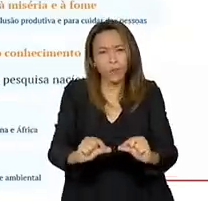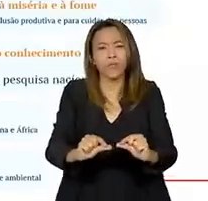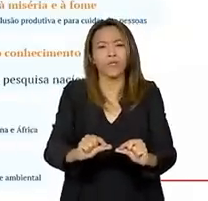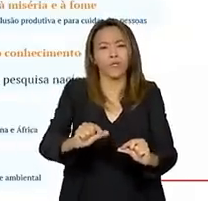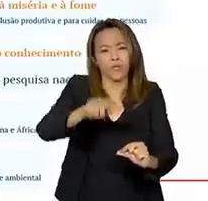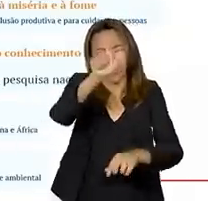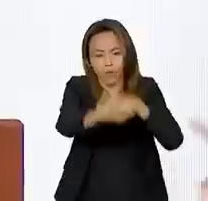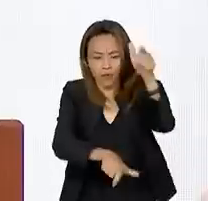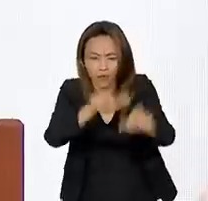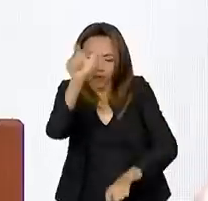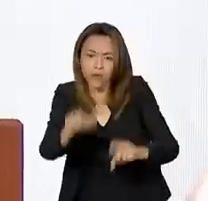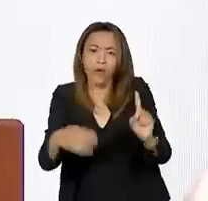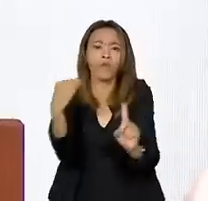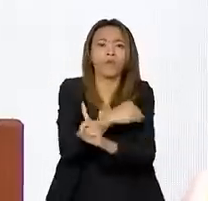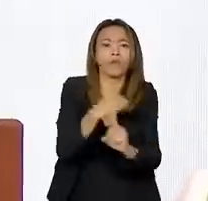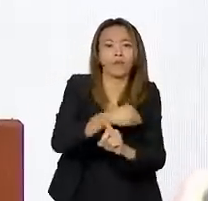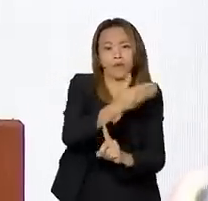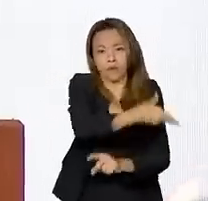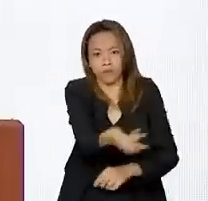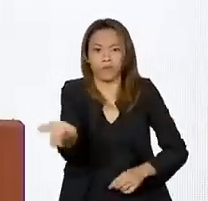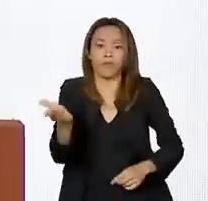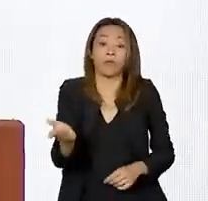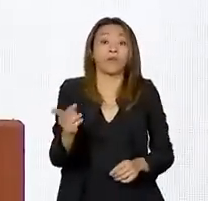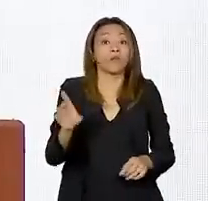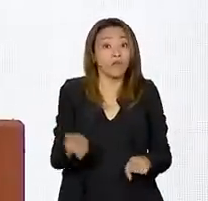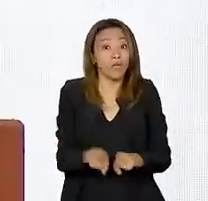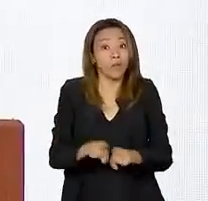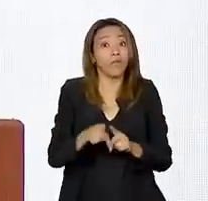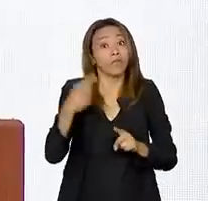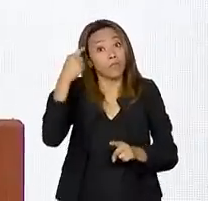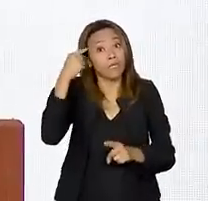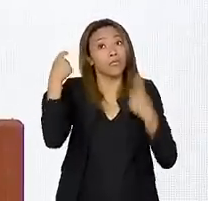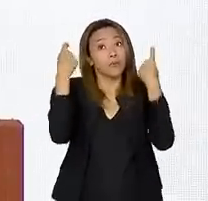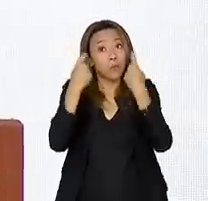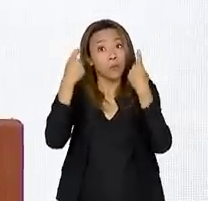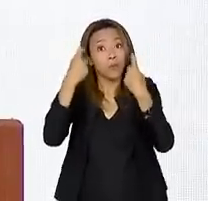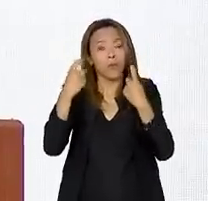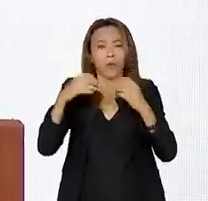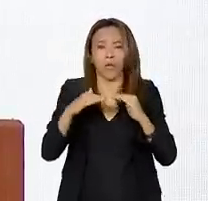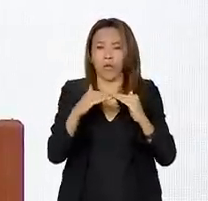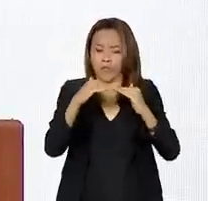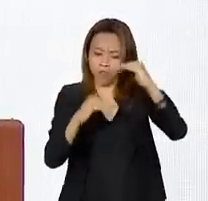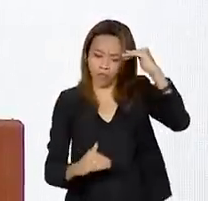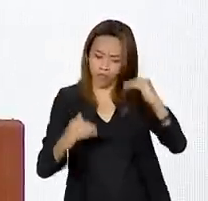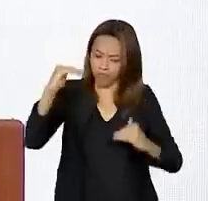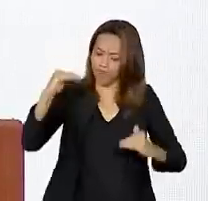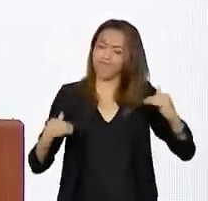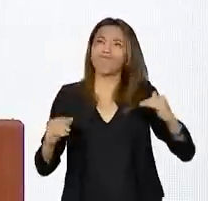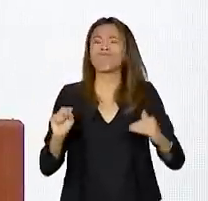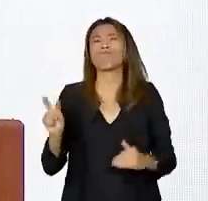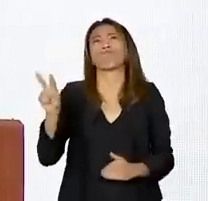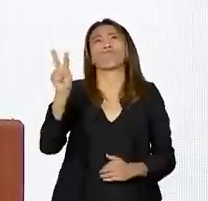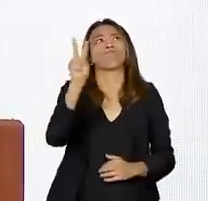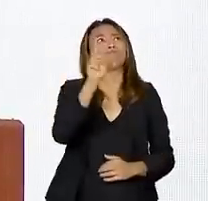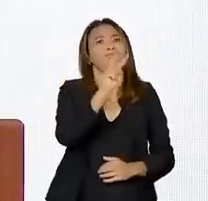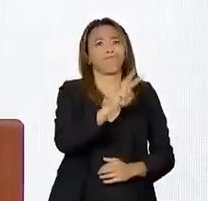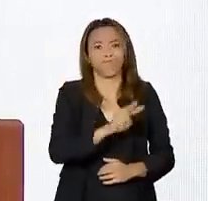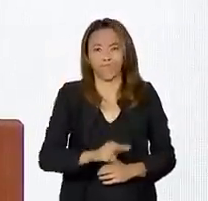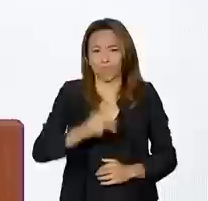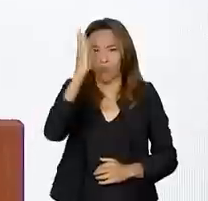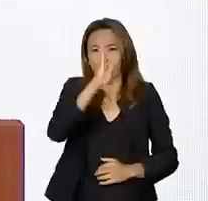Mas também se trata de pensar as desigualdades no interior do nosso país. Se trata